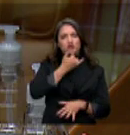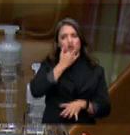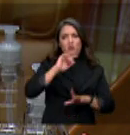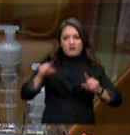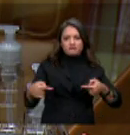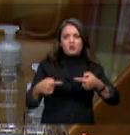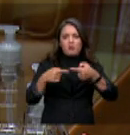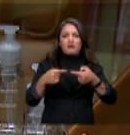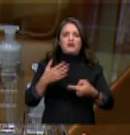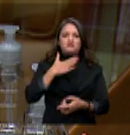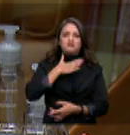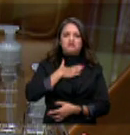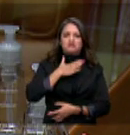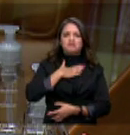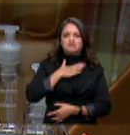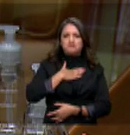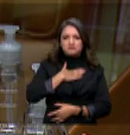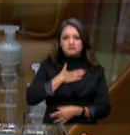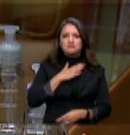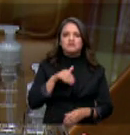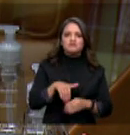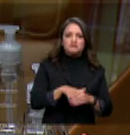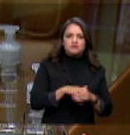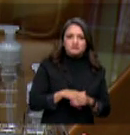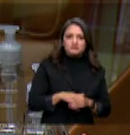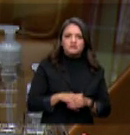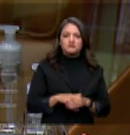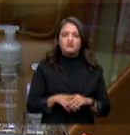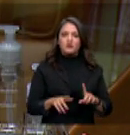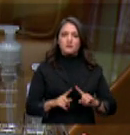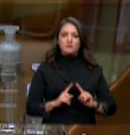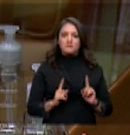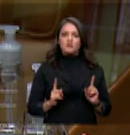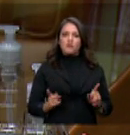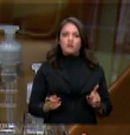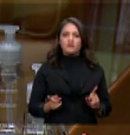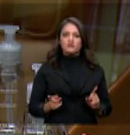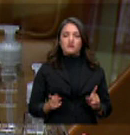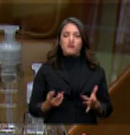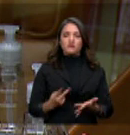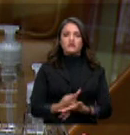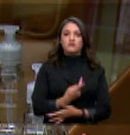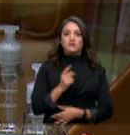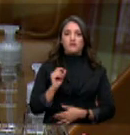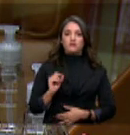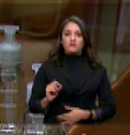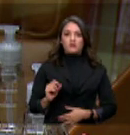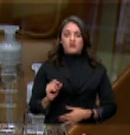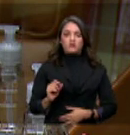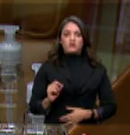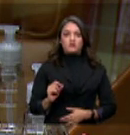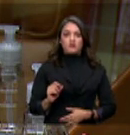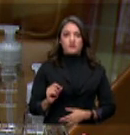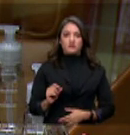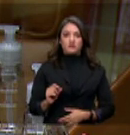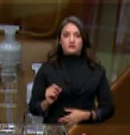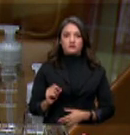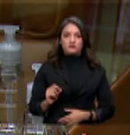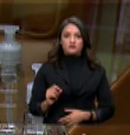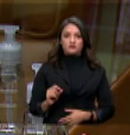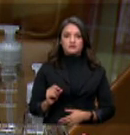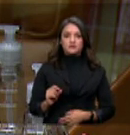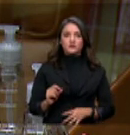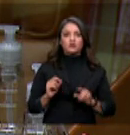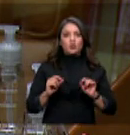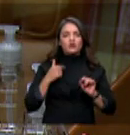fins de interpretação da validade ou não destas normas. O que ocorre é que, na compreensão, na inteligência que tenho sobre